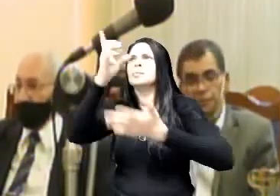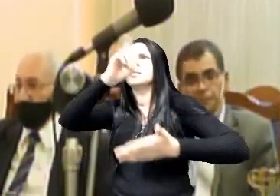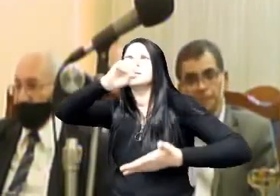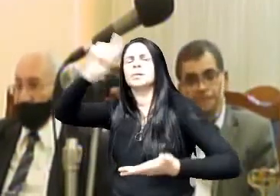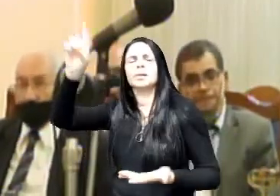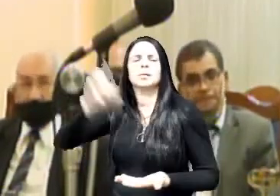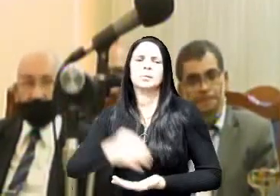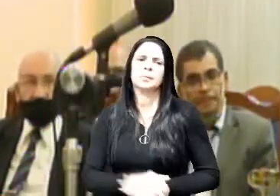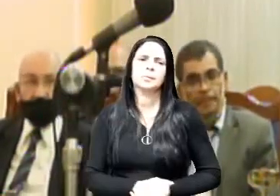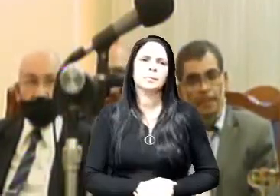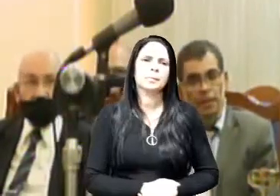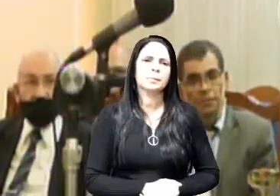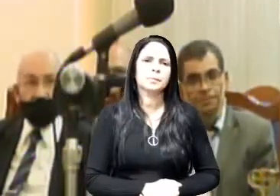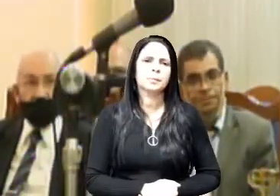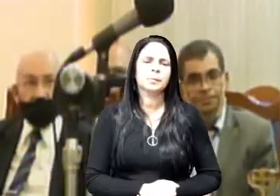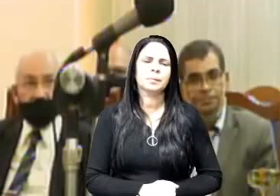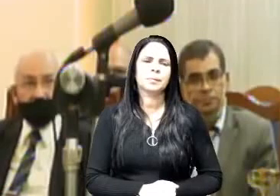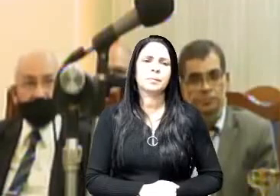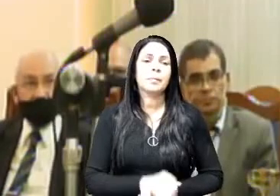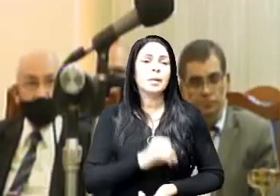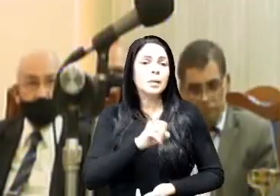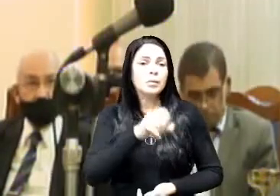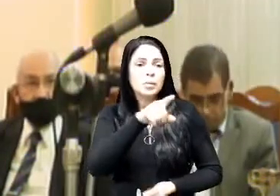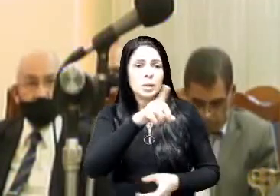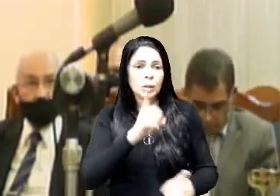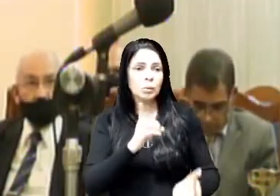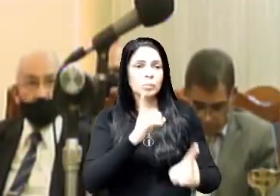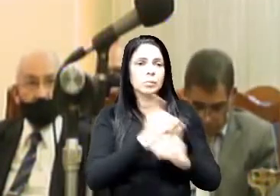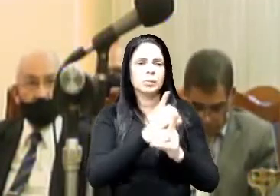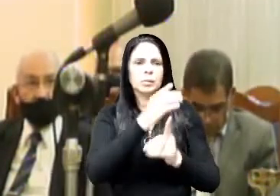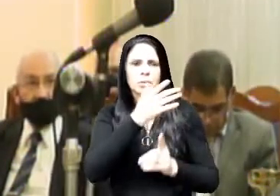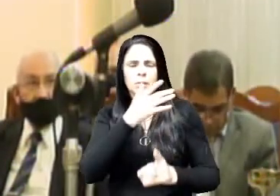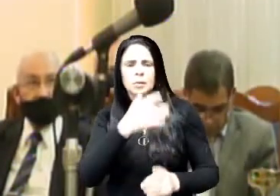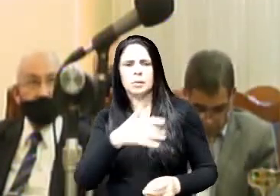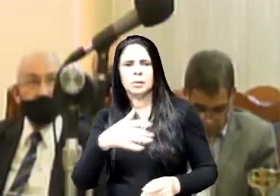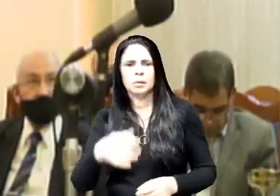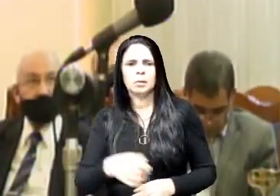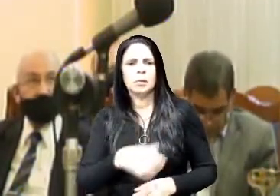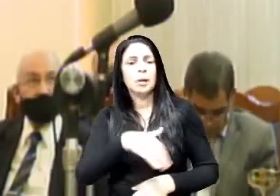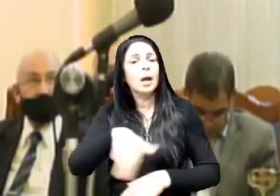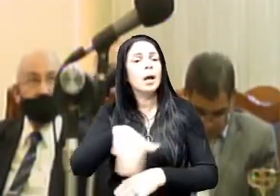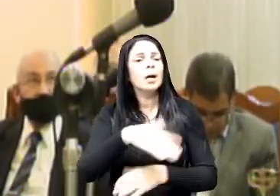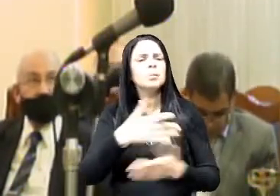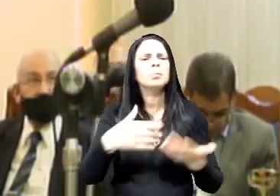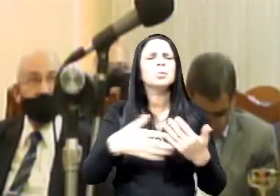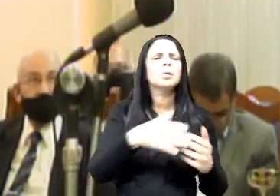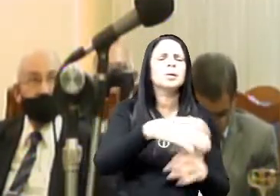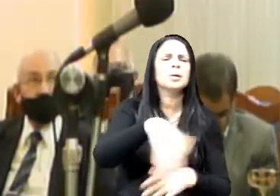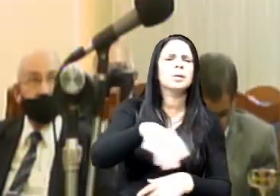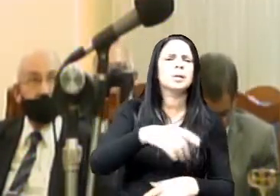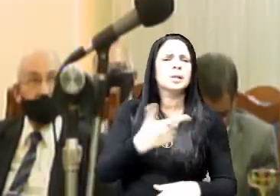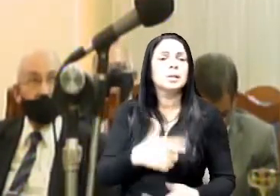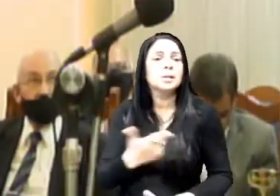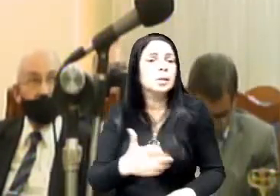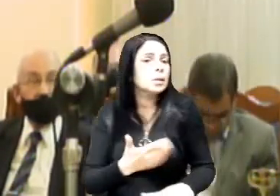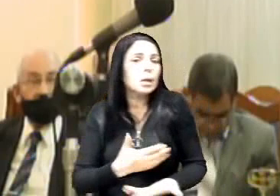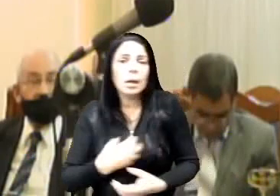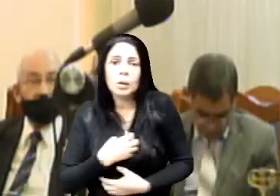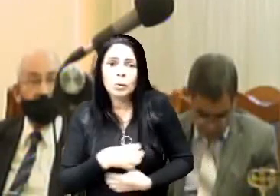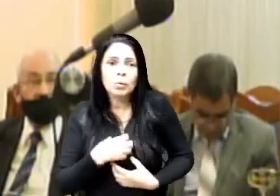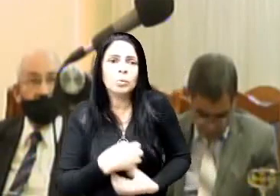Deus. Se você encontrar alguém por aí, sem amargura, sem